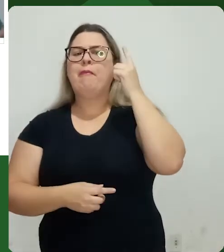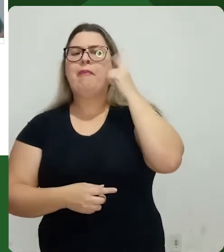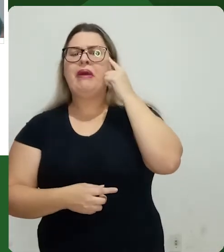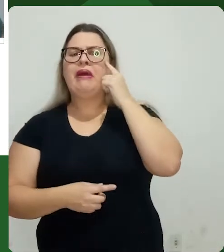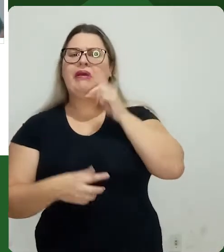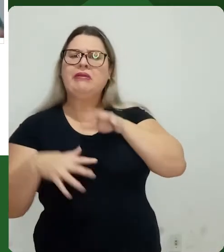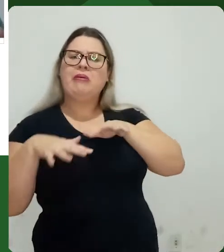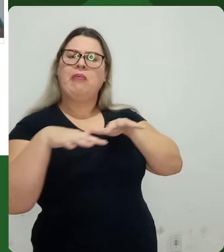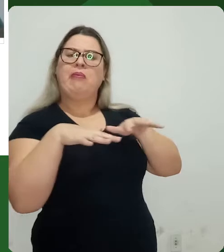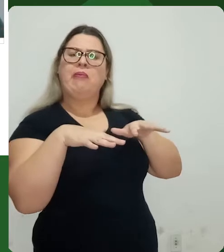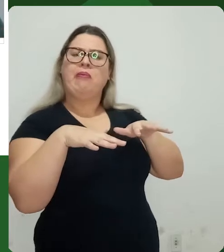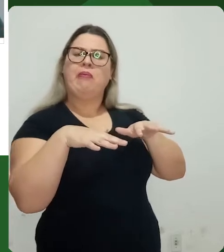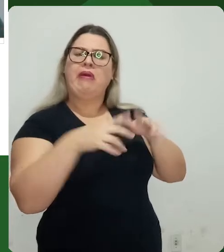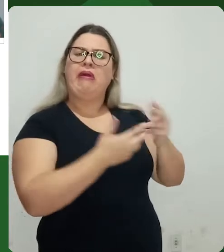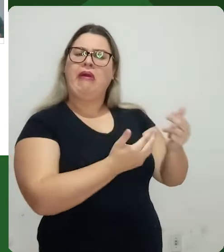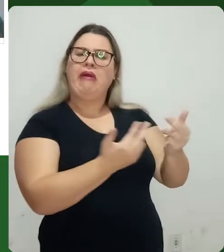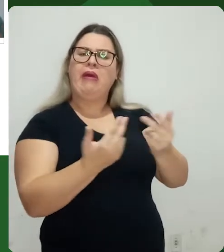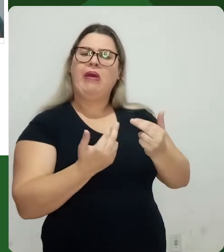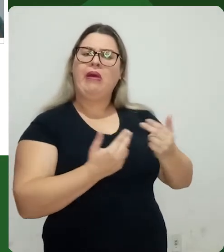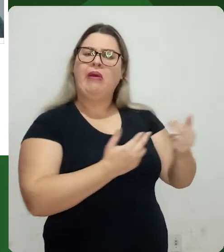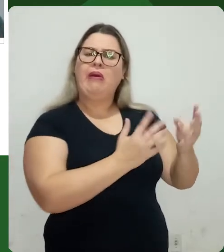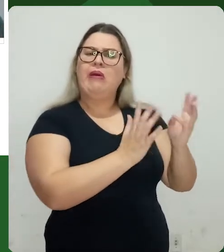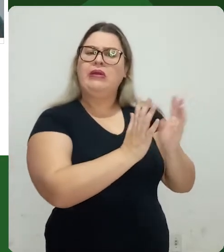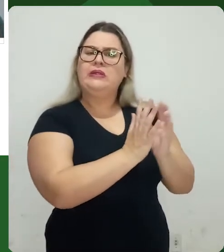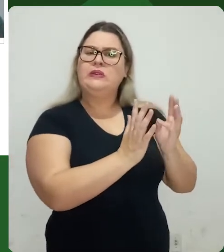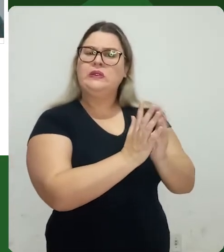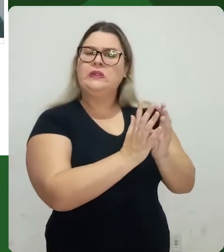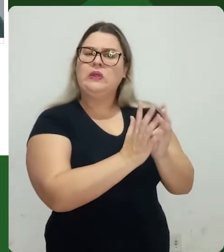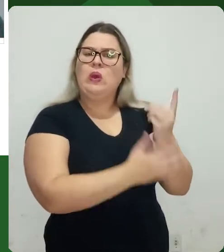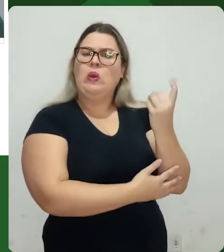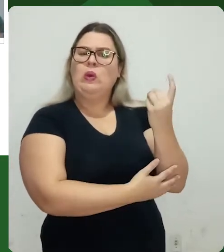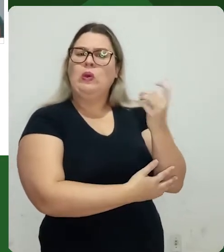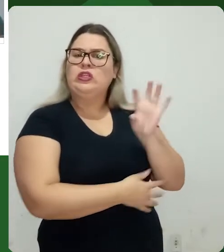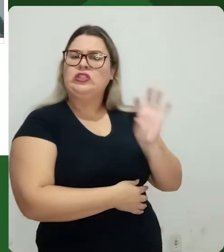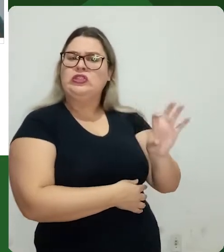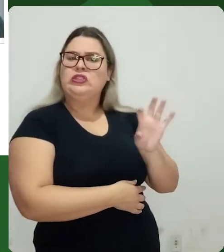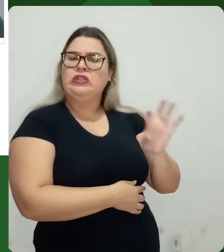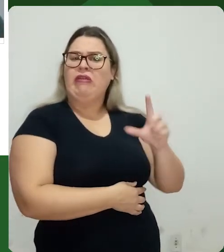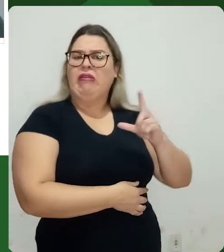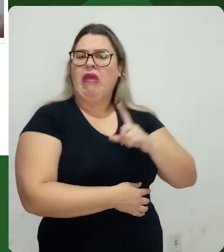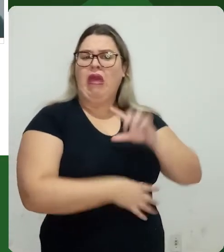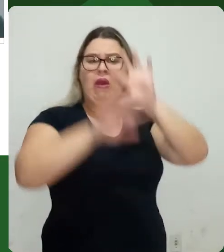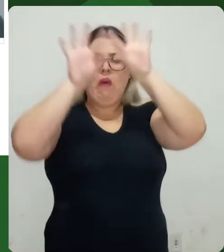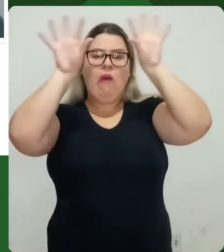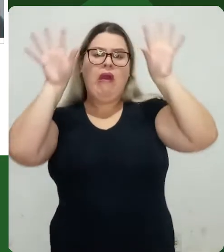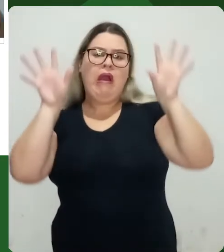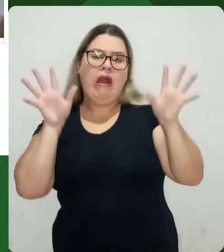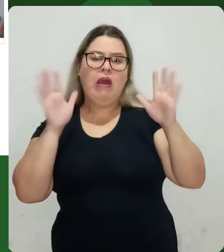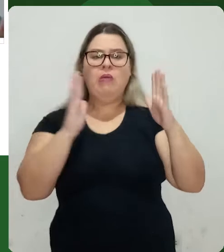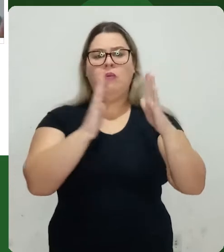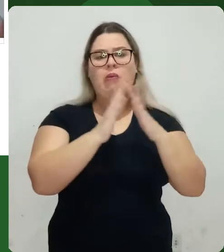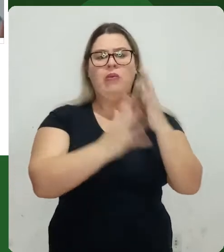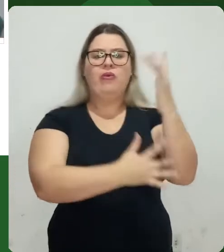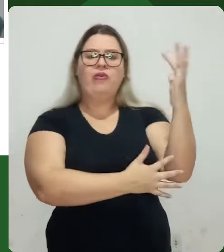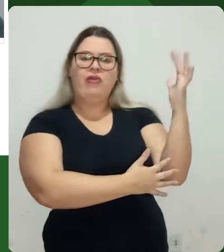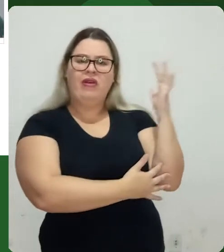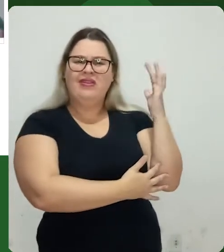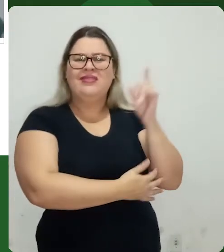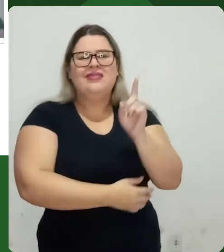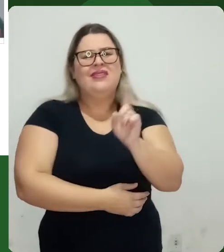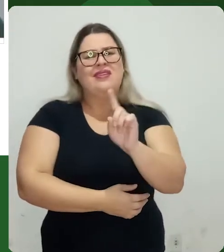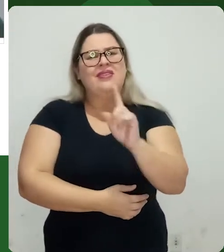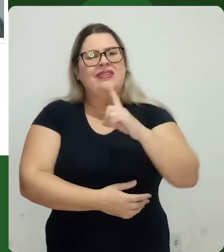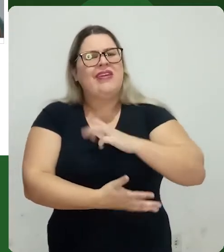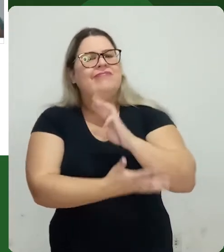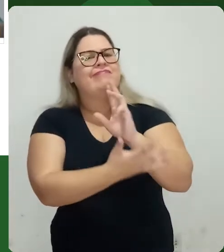espantados quando a gente observa as pessoas ver o índio como uma coisa só, como uma pessoa com cocá e que vive na floresta.